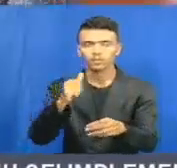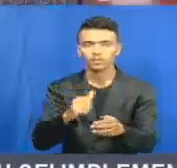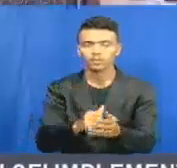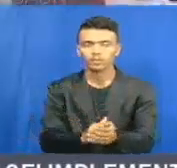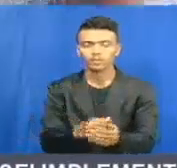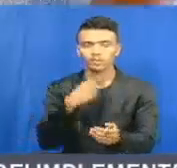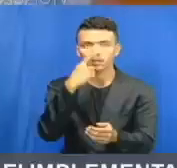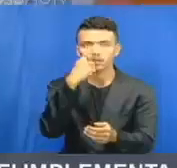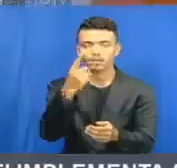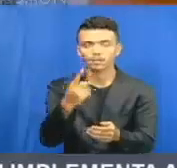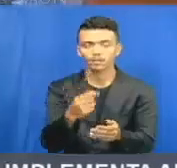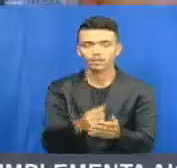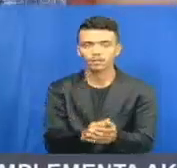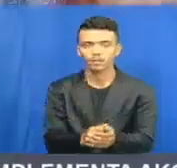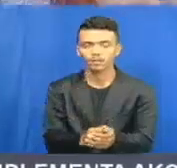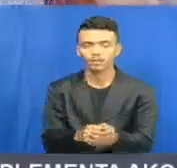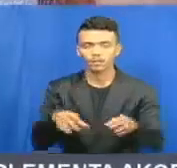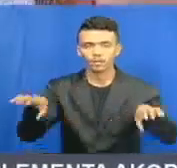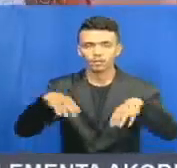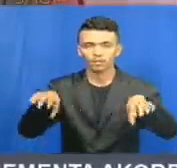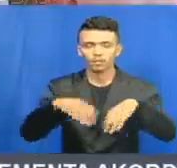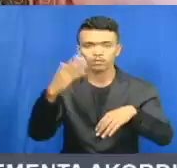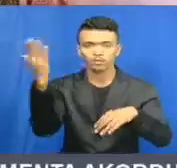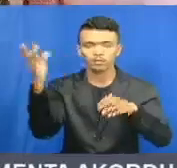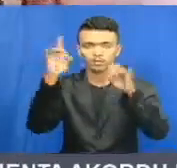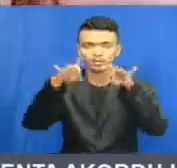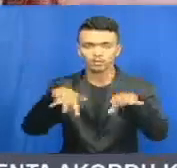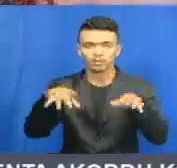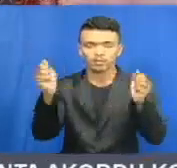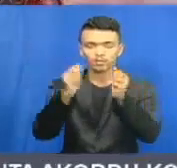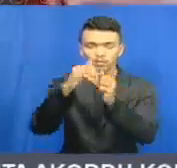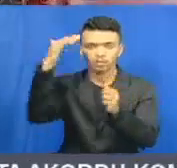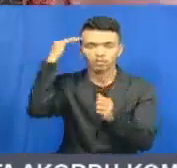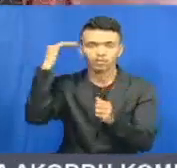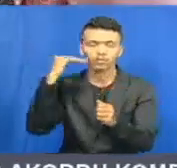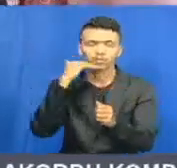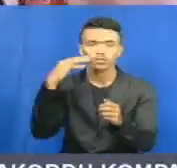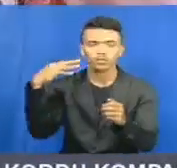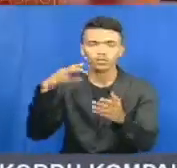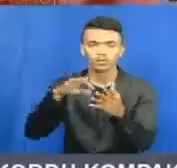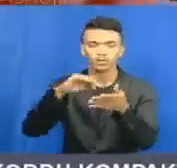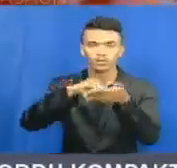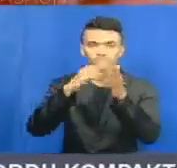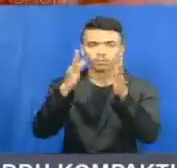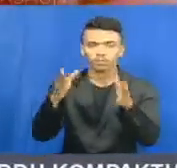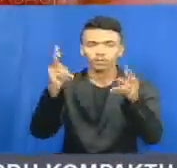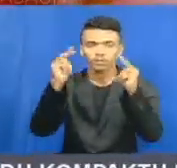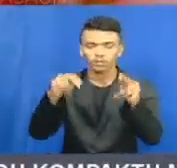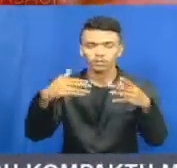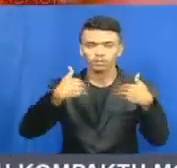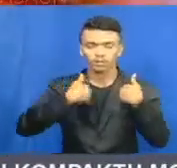Carvalho afirma Katak, atuba serviço ia Austrália no Coreia do Sul. Candidato tem que ir a